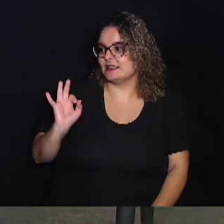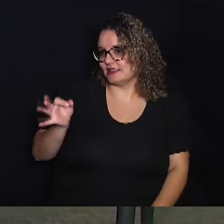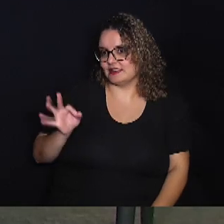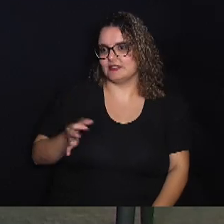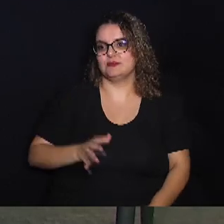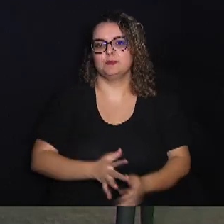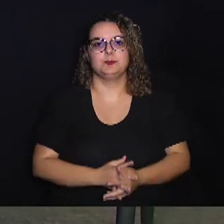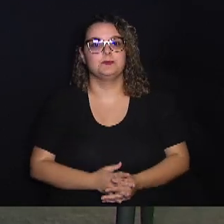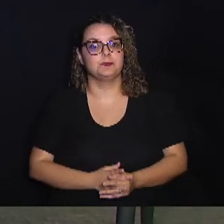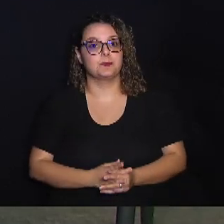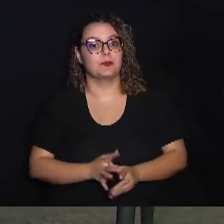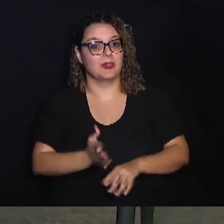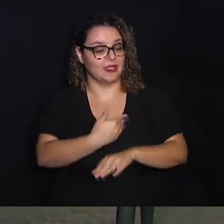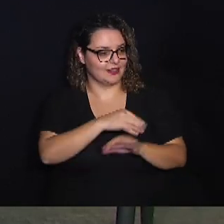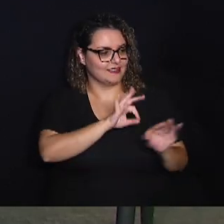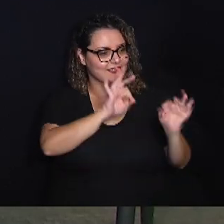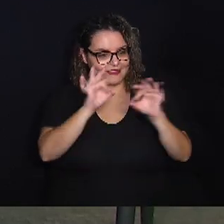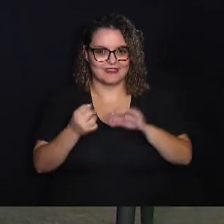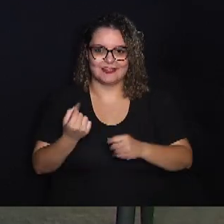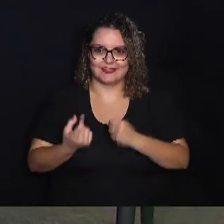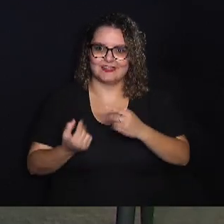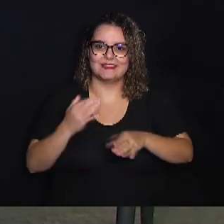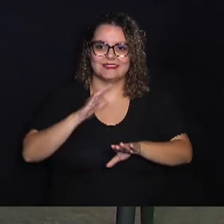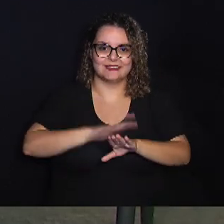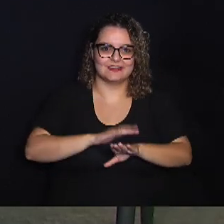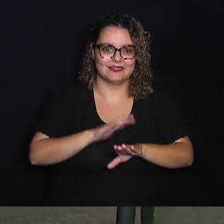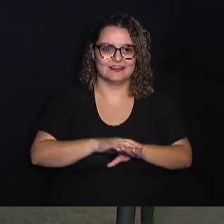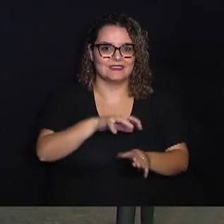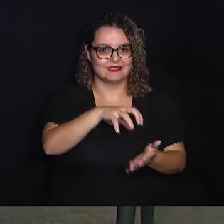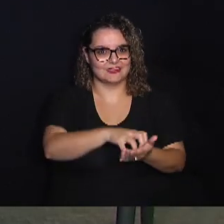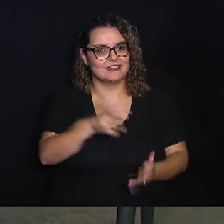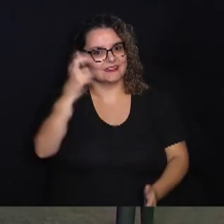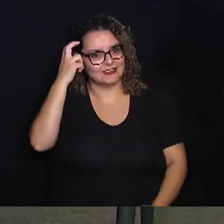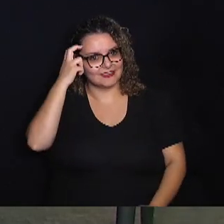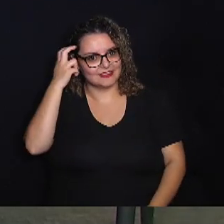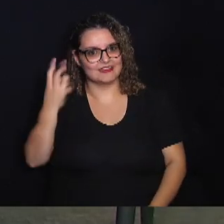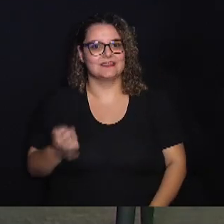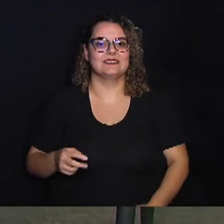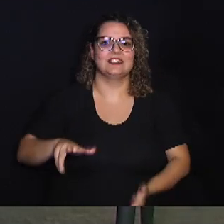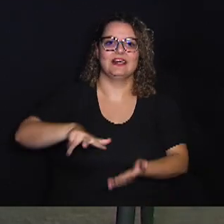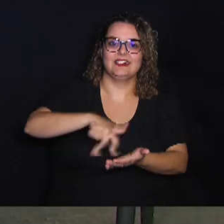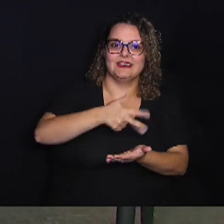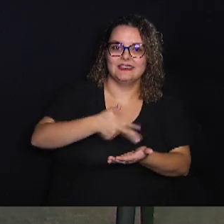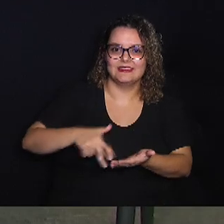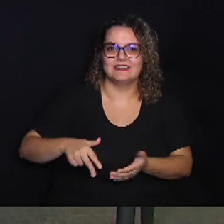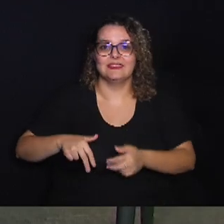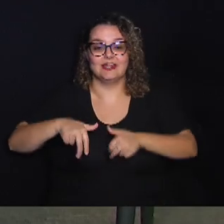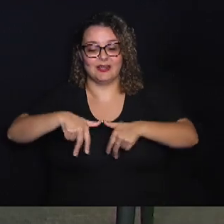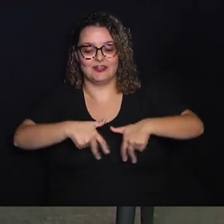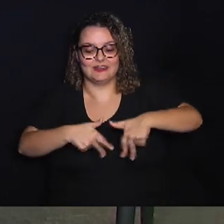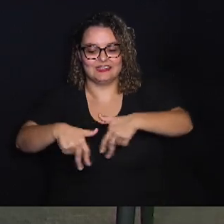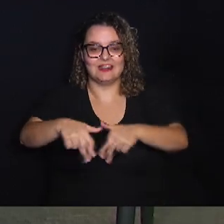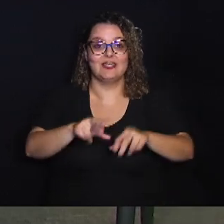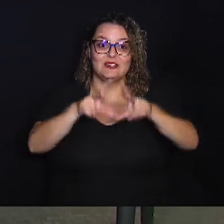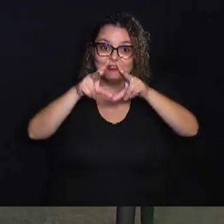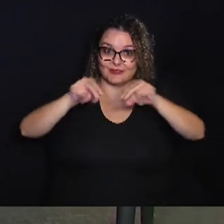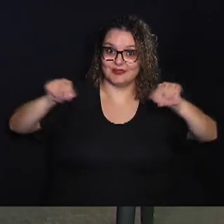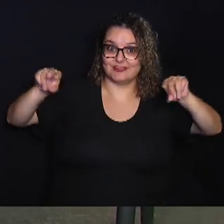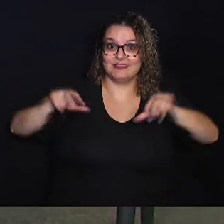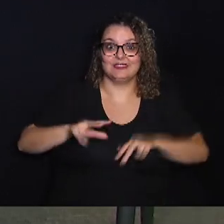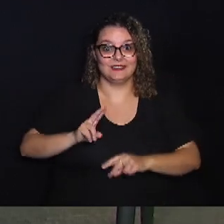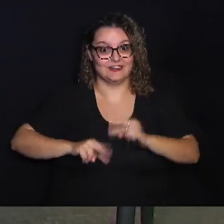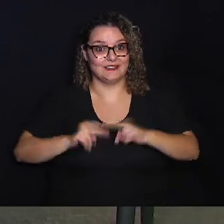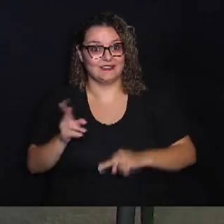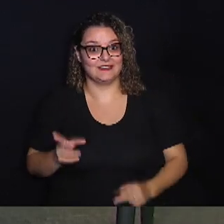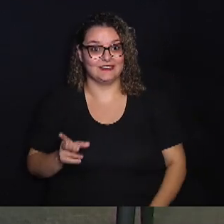mais cedo acompanhou algumas atividades aqui do Centro Cultural, a dança, a quadrilha, depois a gente eu